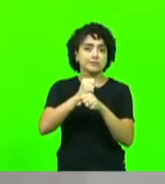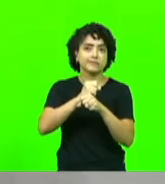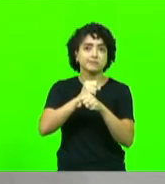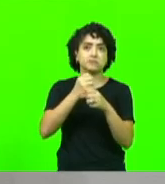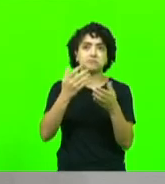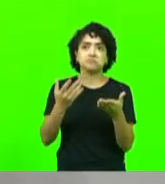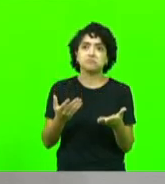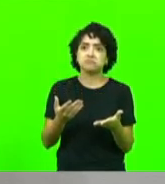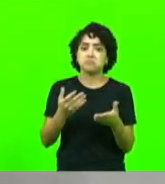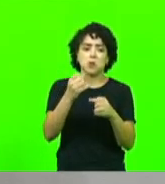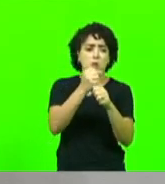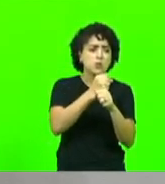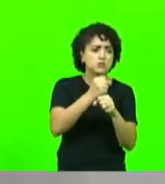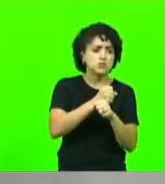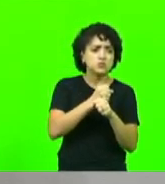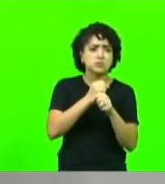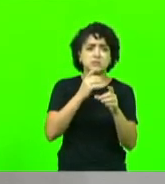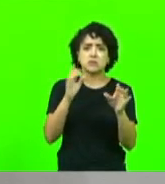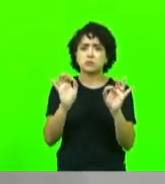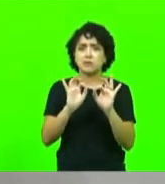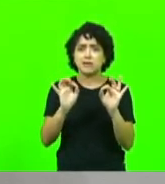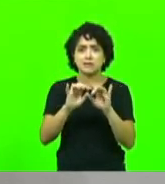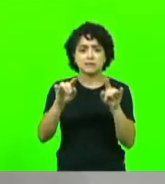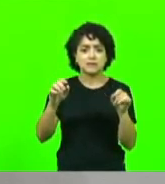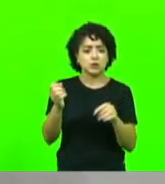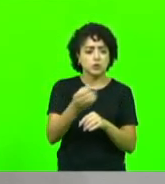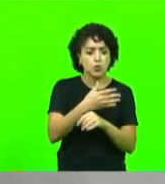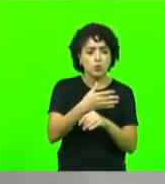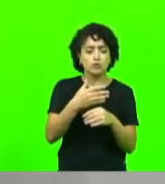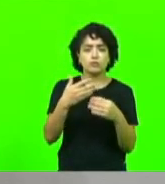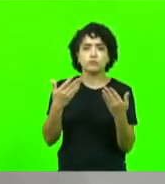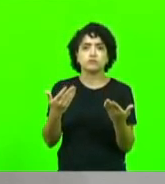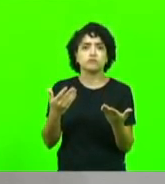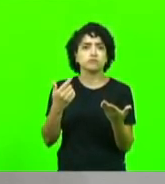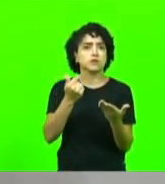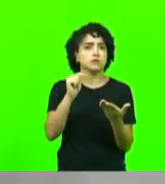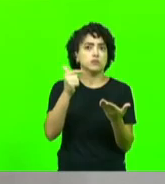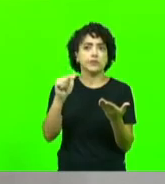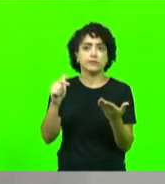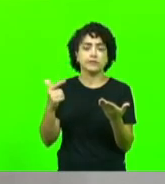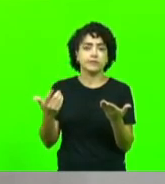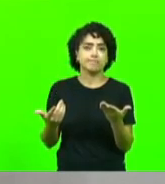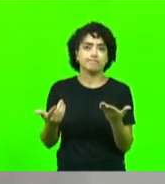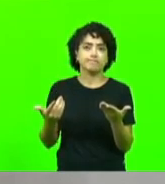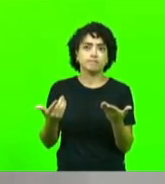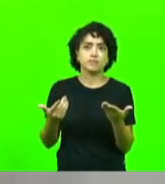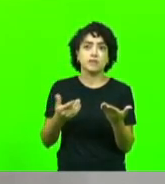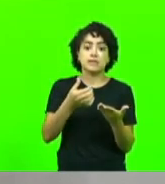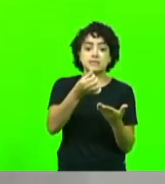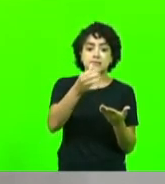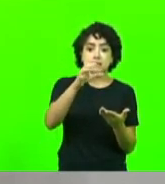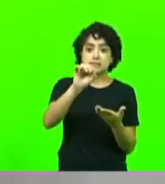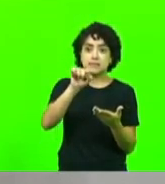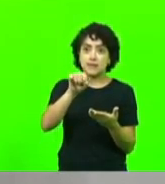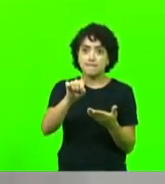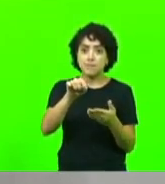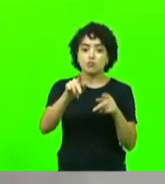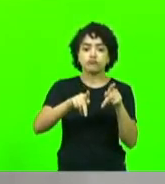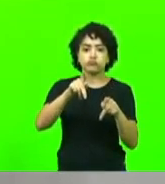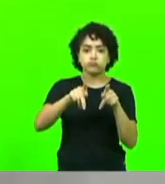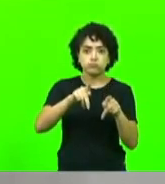nenhuma construção de nenhuma sala nova no município. Nós tínhamos 60 mil habitantes, hoje nós estamos com